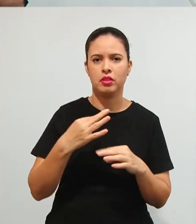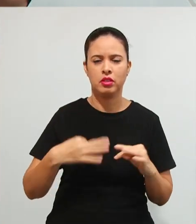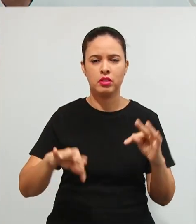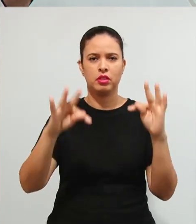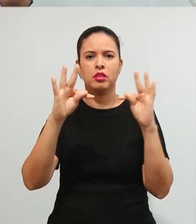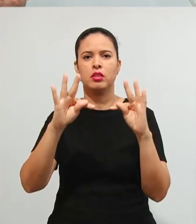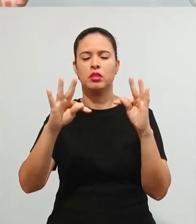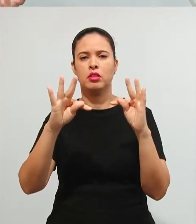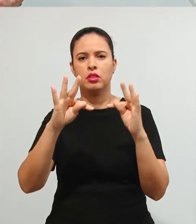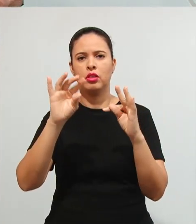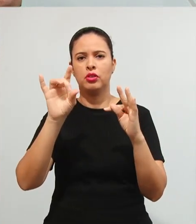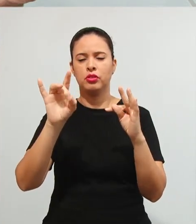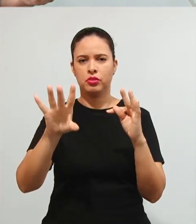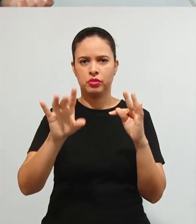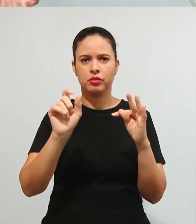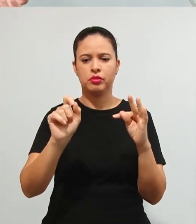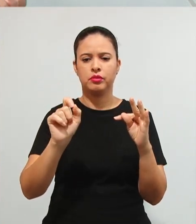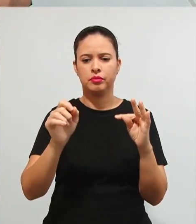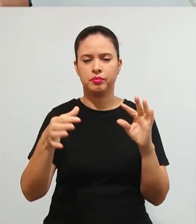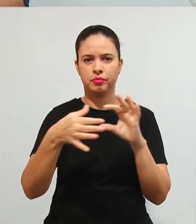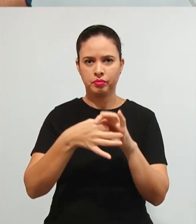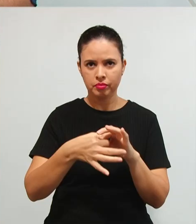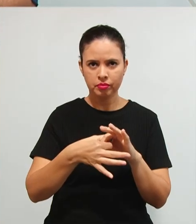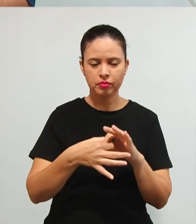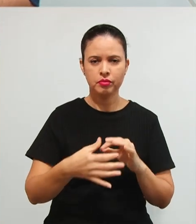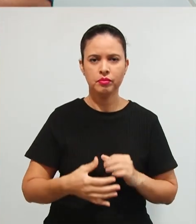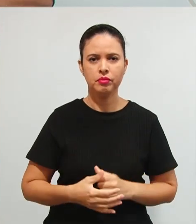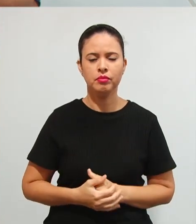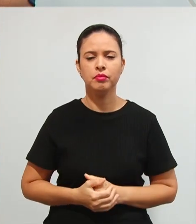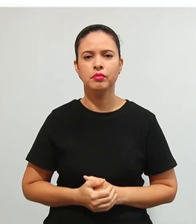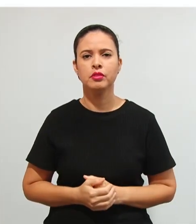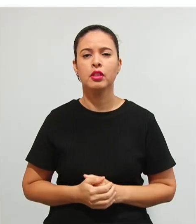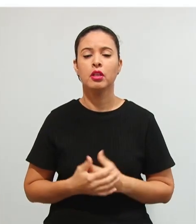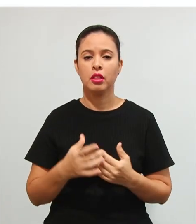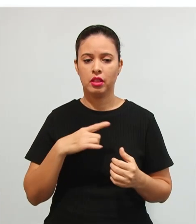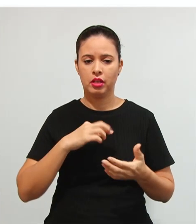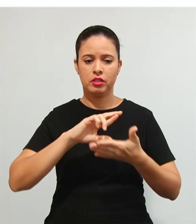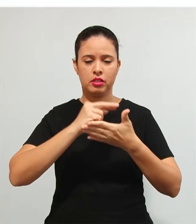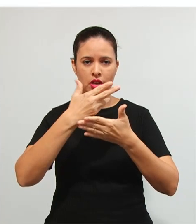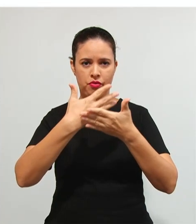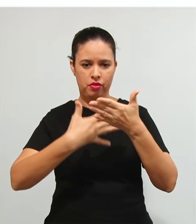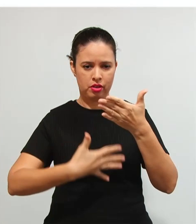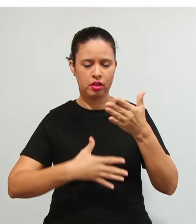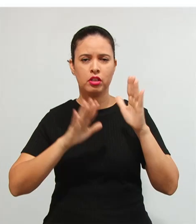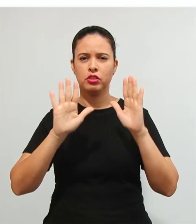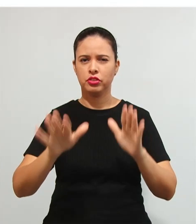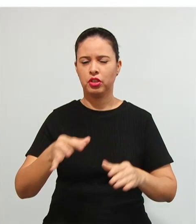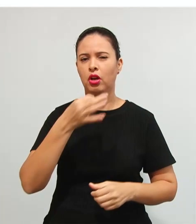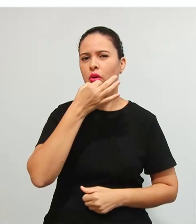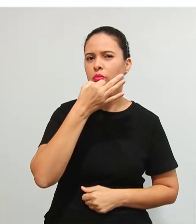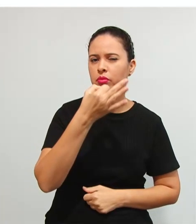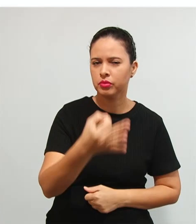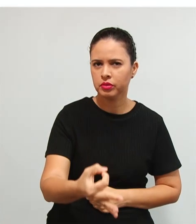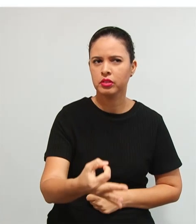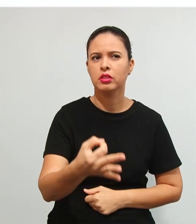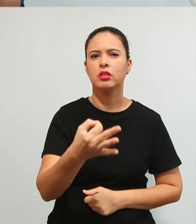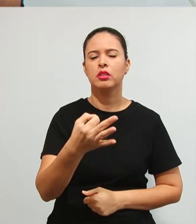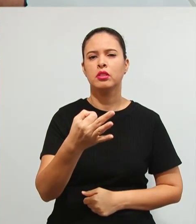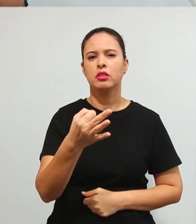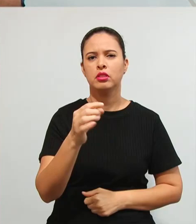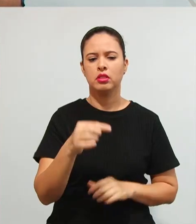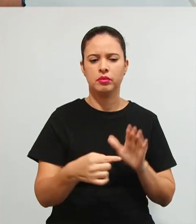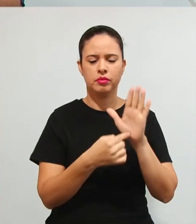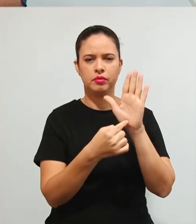fim para essa atividade, certo? Então, ficam as referências, já comentei lá na aula de apresentação